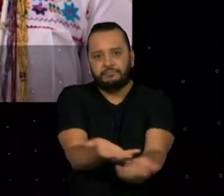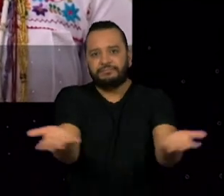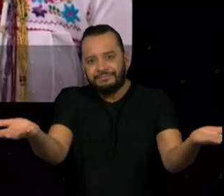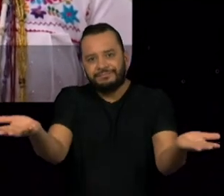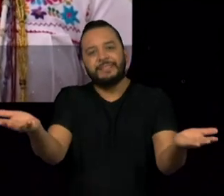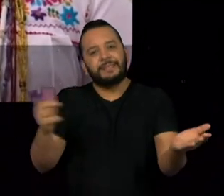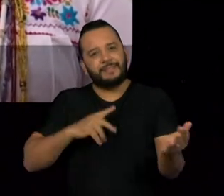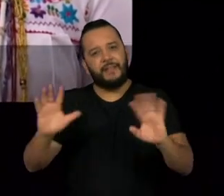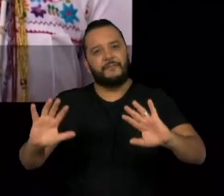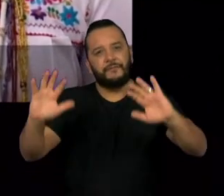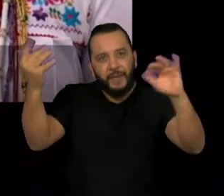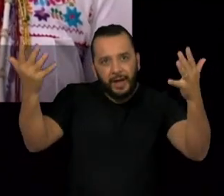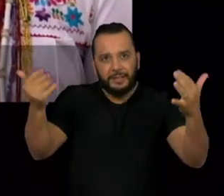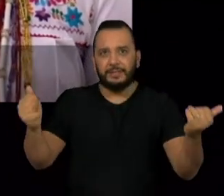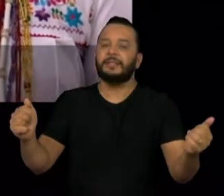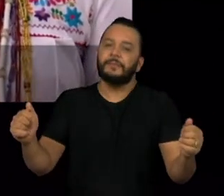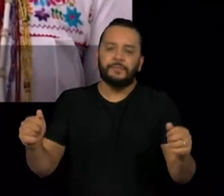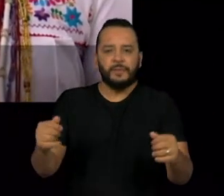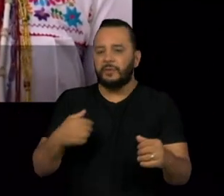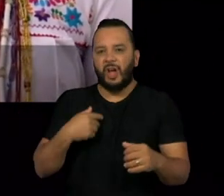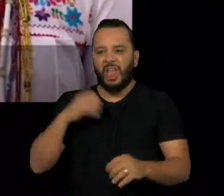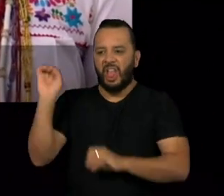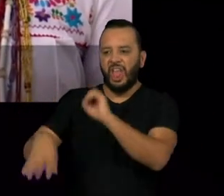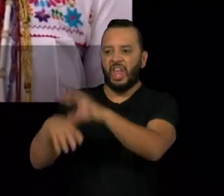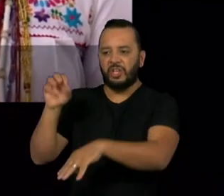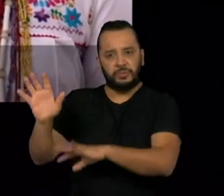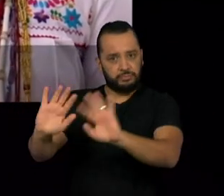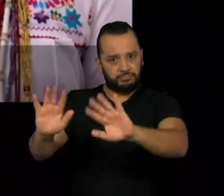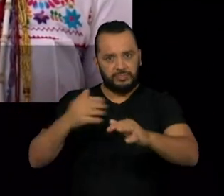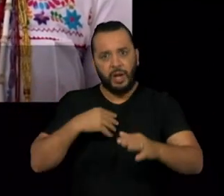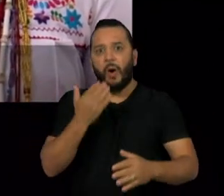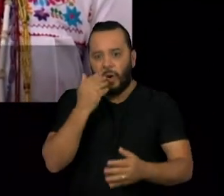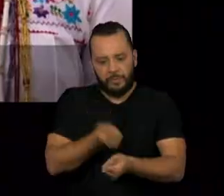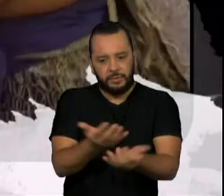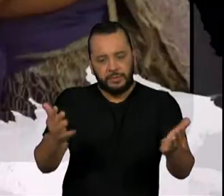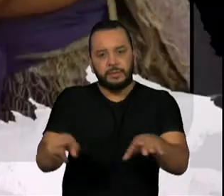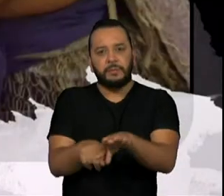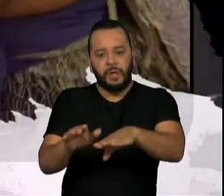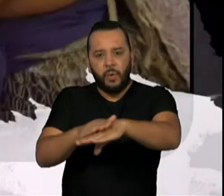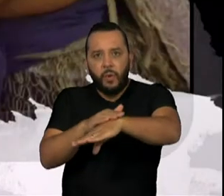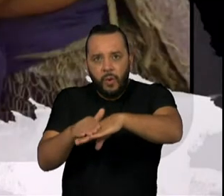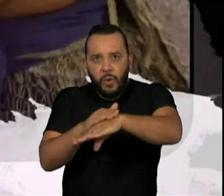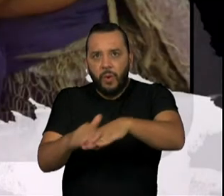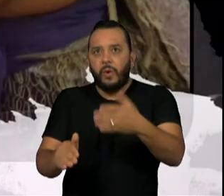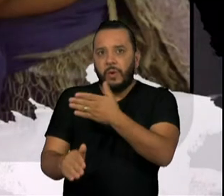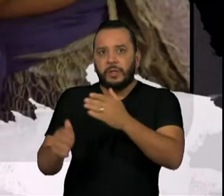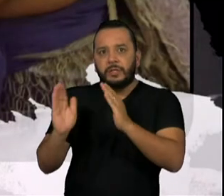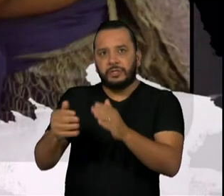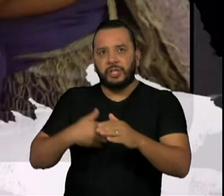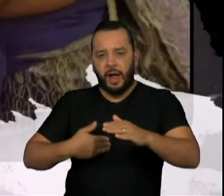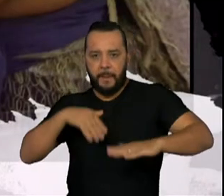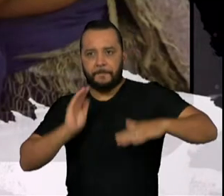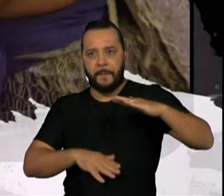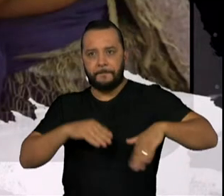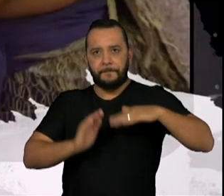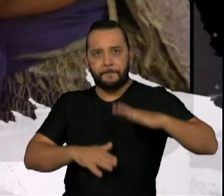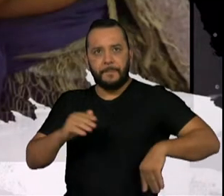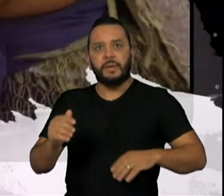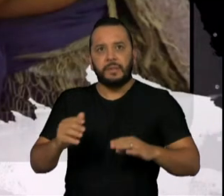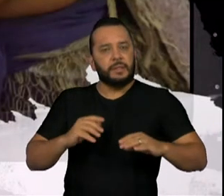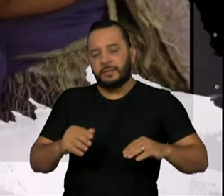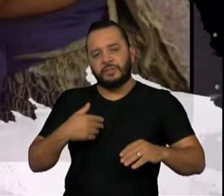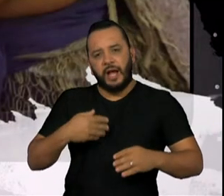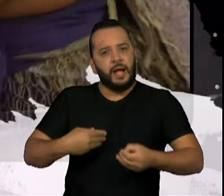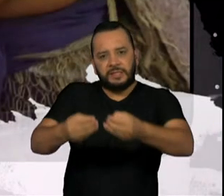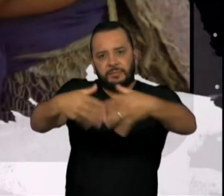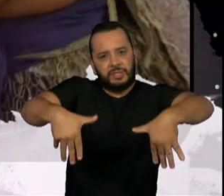as festividades, né? A parte mesmo do couro é preparado os atabaques, então nada é desperdiçado no